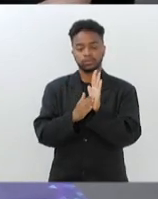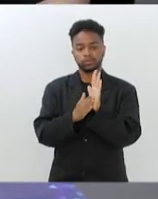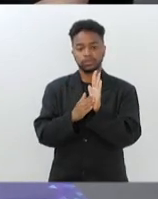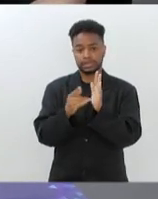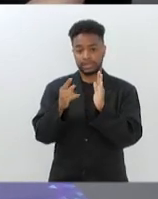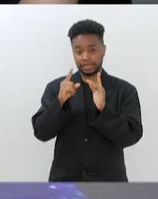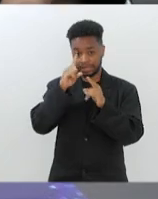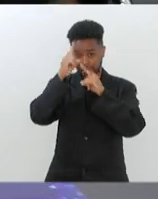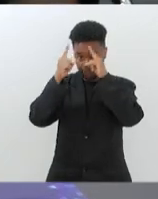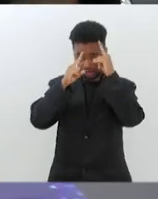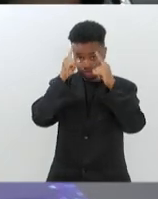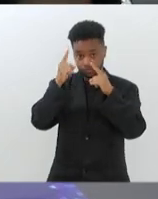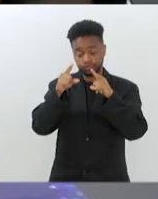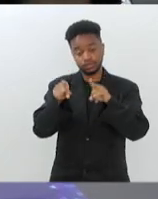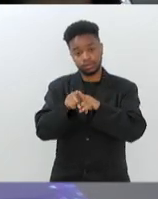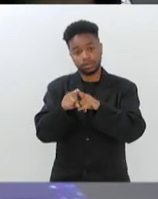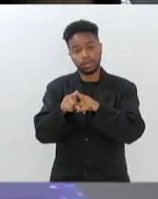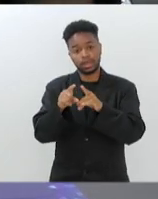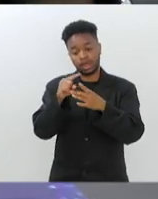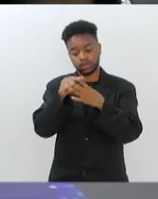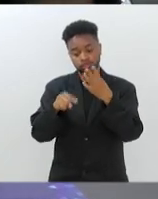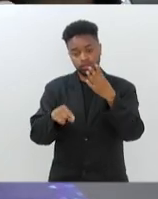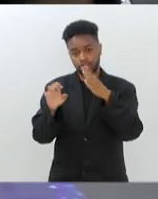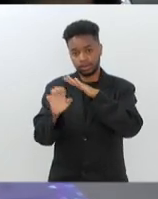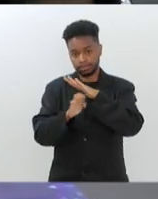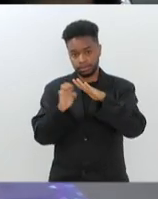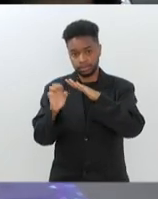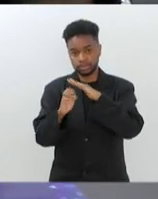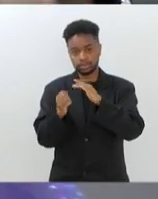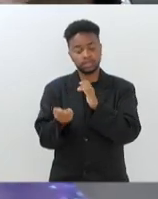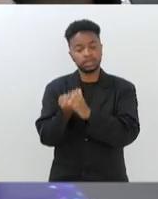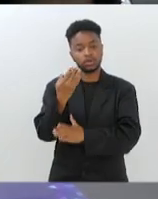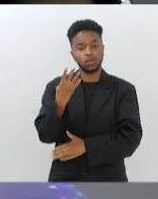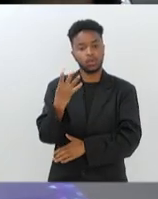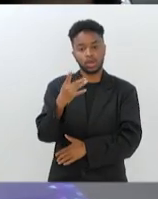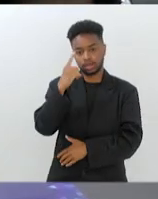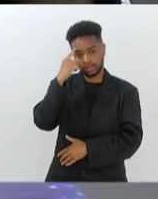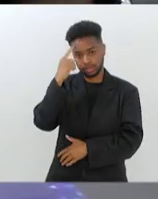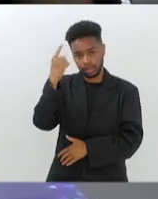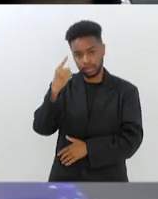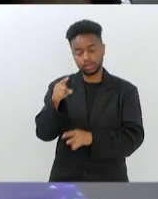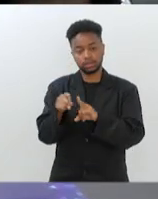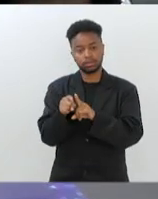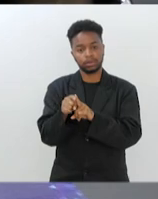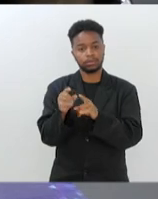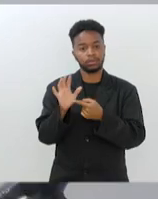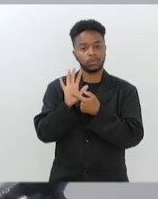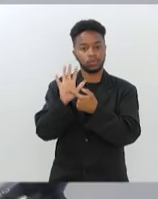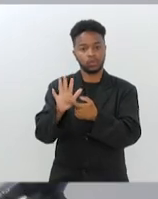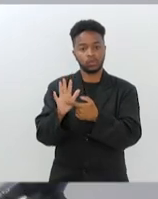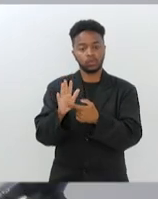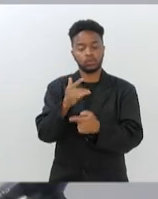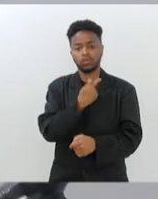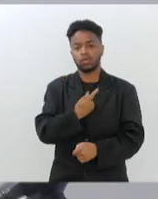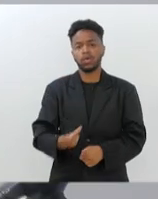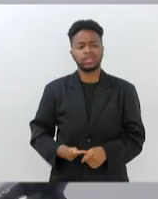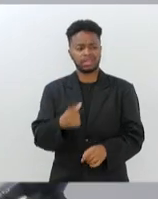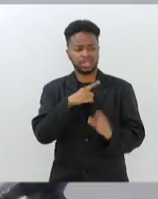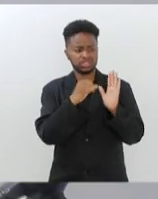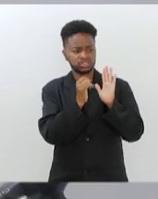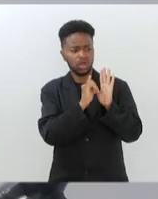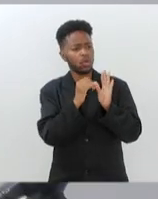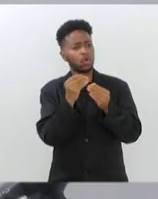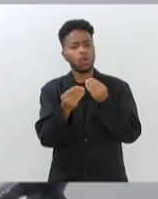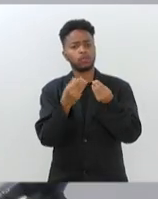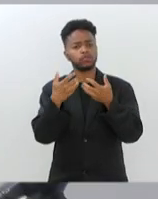necessidade e entre elas então elas vão promover quatro ideias e apresentar o governo é conforme edital Como é o procedimento disso